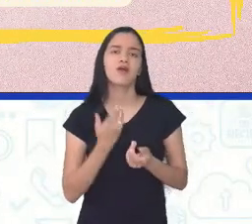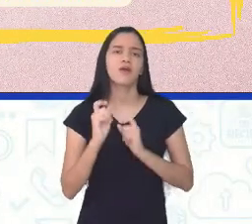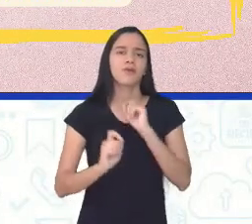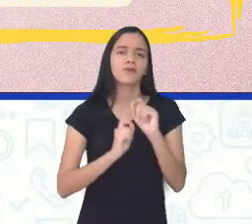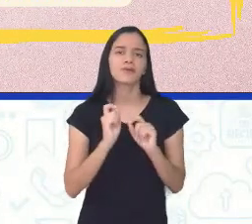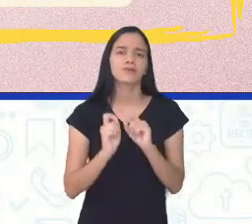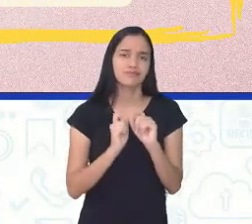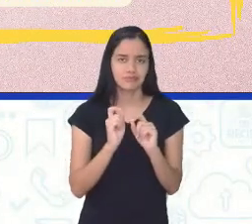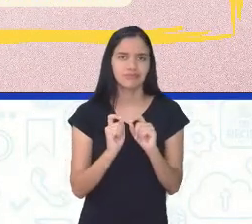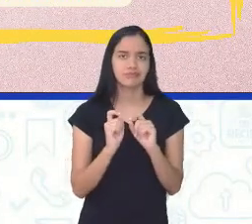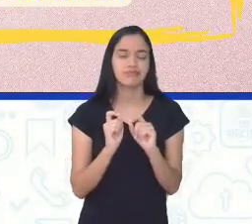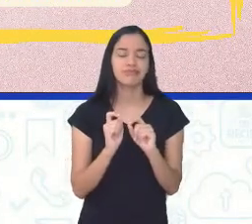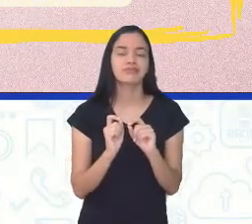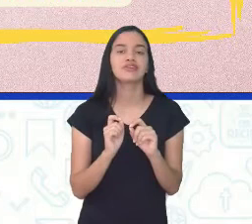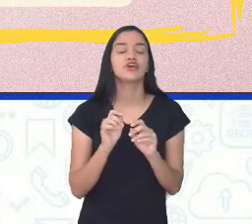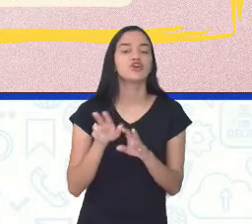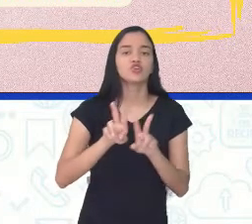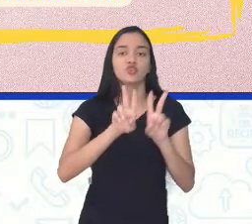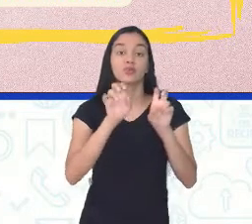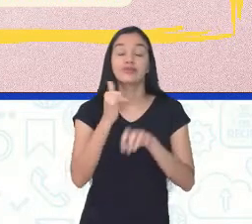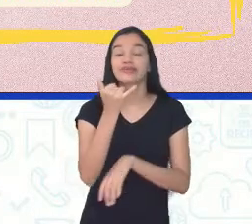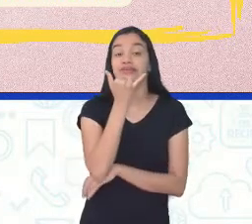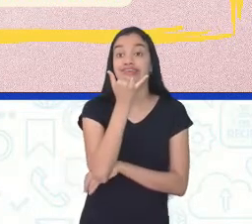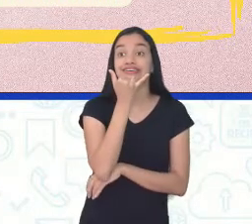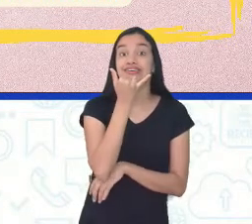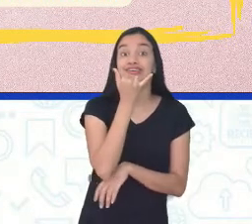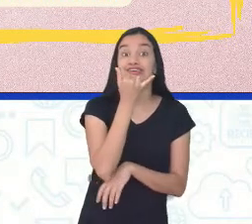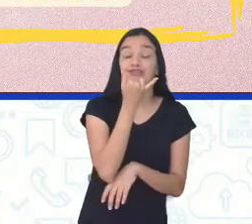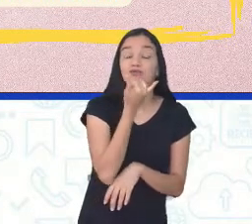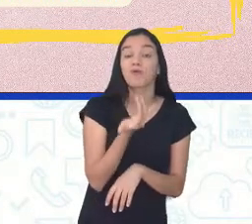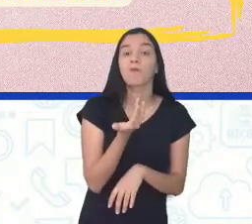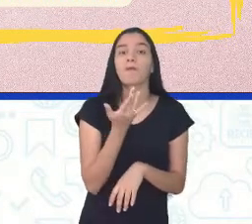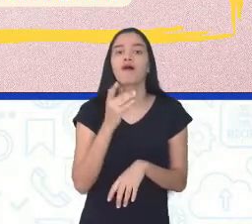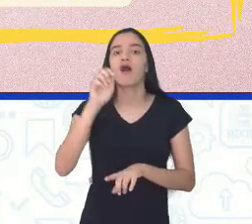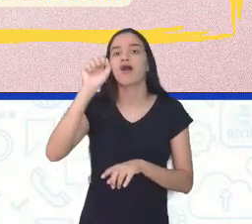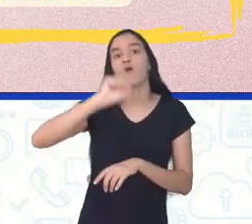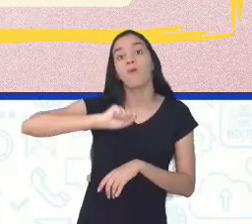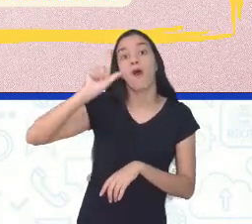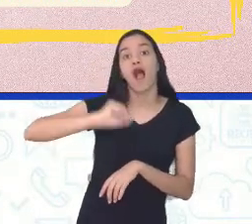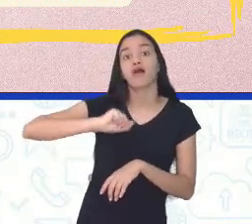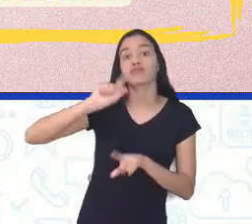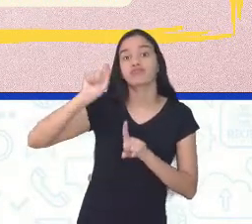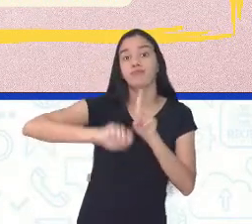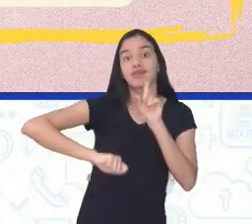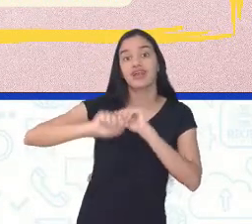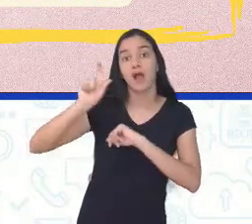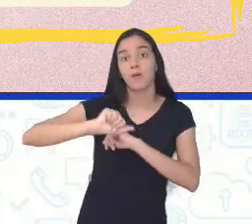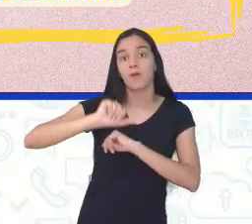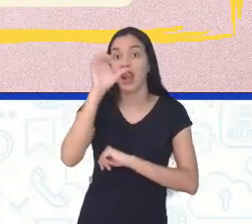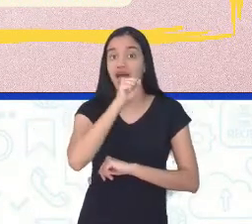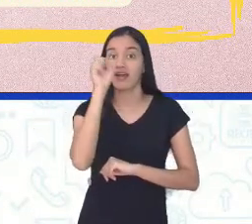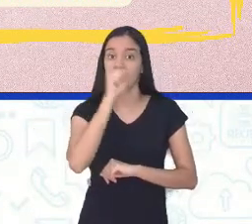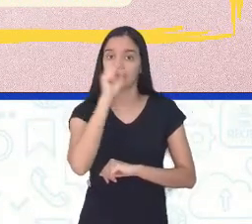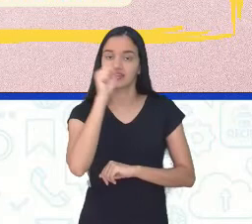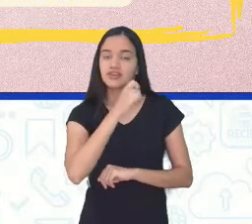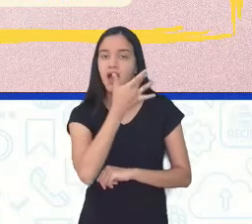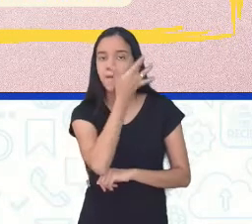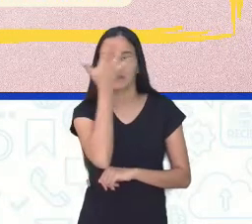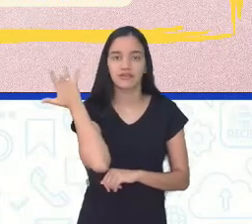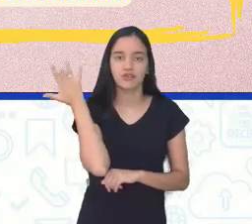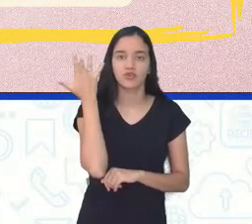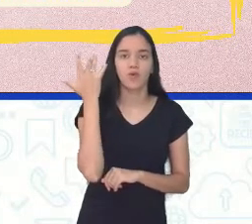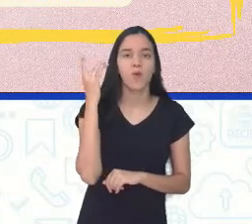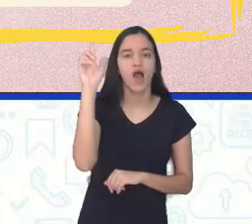para a gente, né, essa questão, desculpa, o agosto laranja. O agosto laranja, a pessoa com